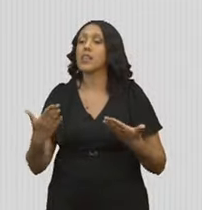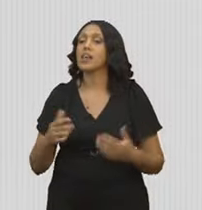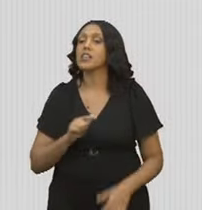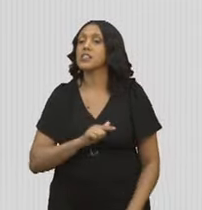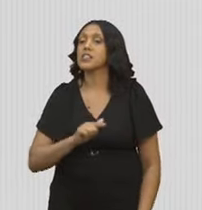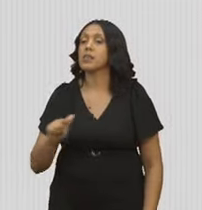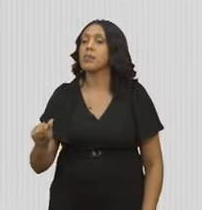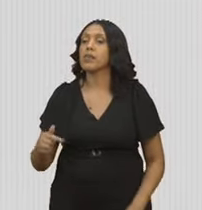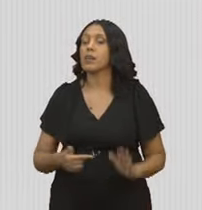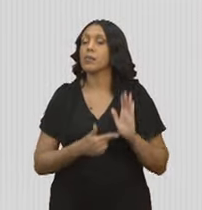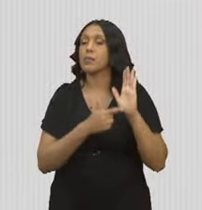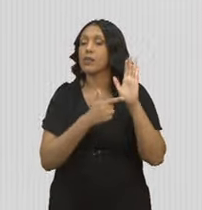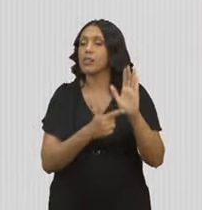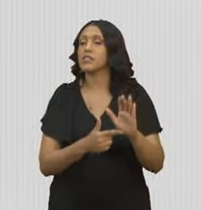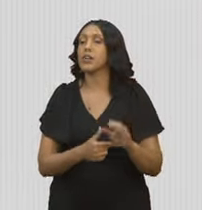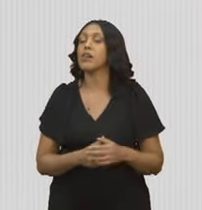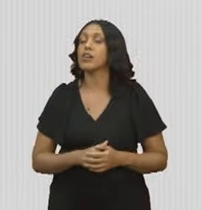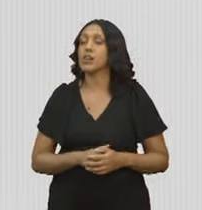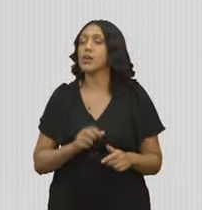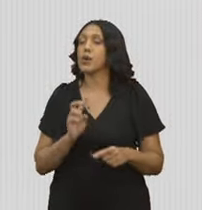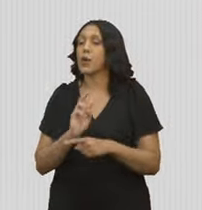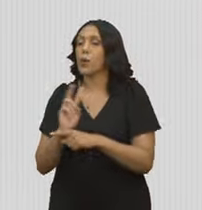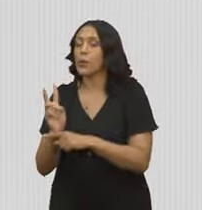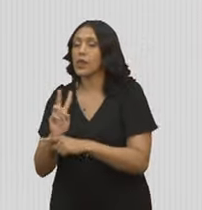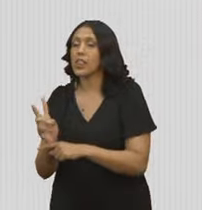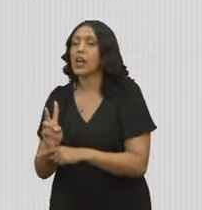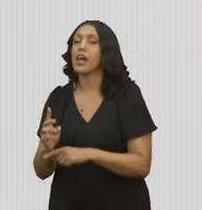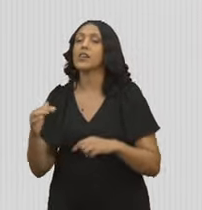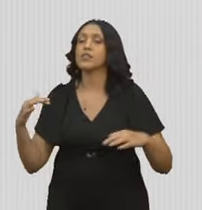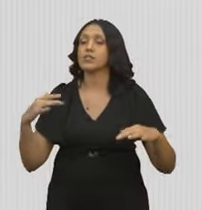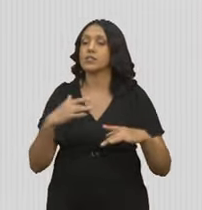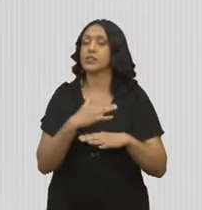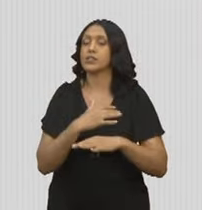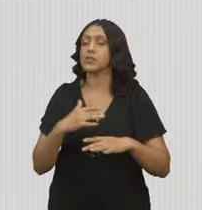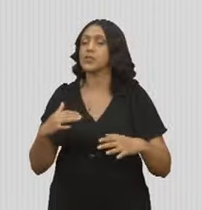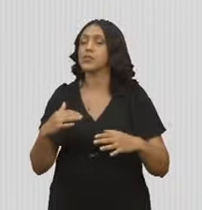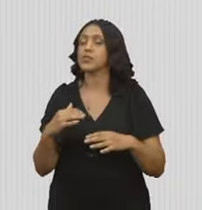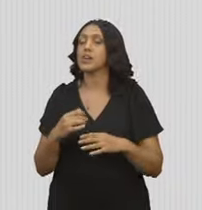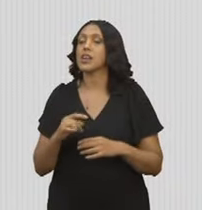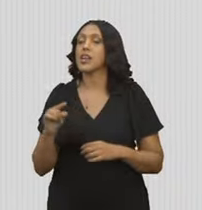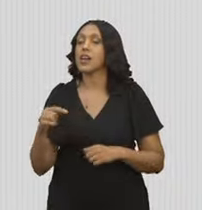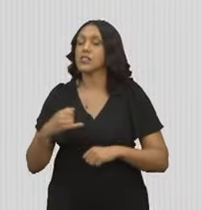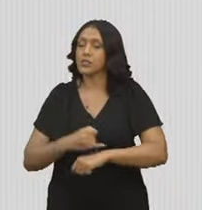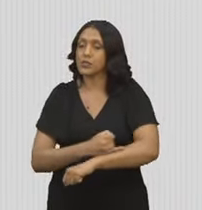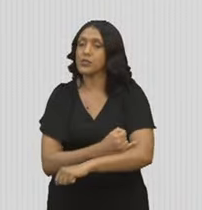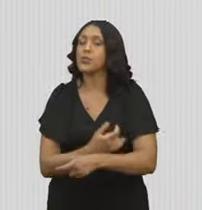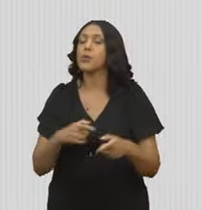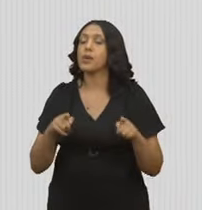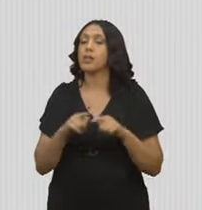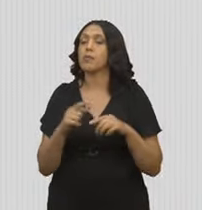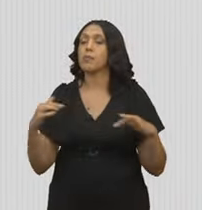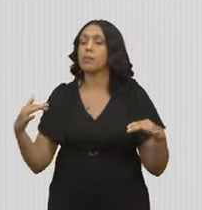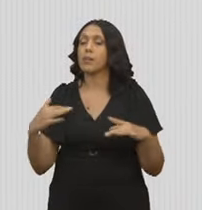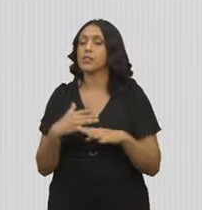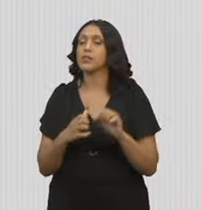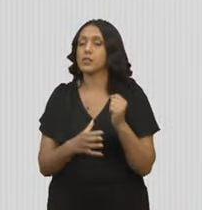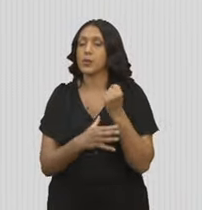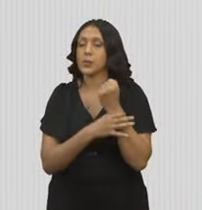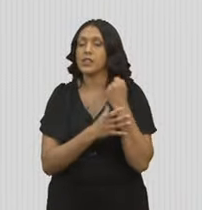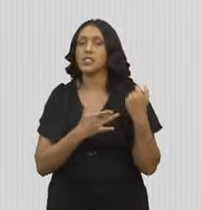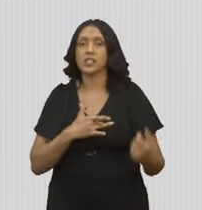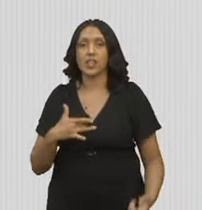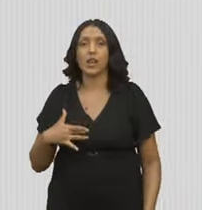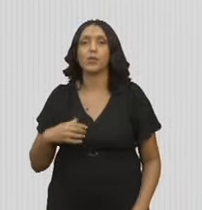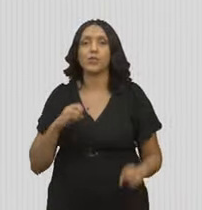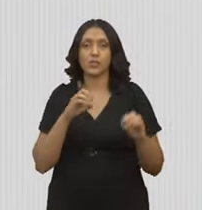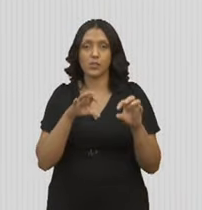que aparece aí na sua tela. Zeladoria e infraestrutura estão sempre entre os primeiros lugares. É um tema muito recorrente, um gargalo aqui em Jacareí. Pode